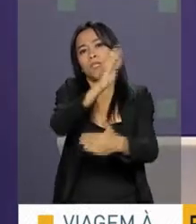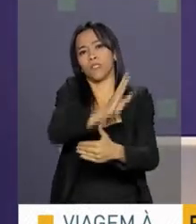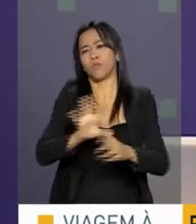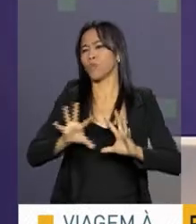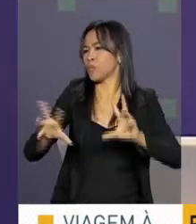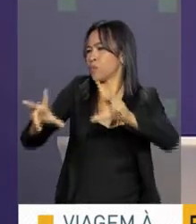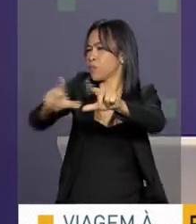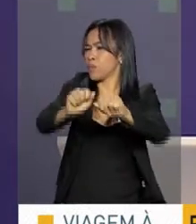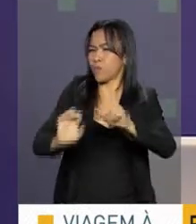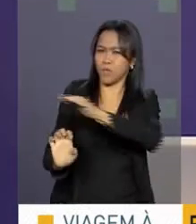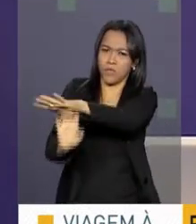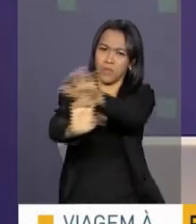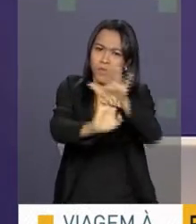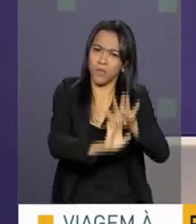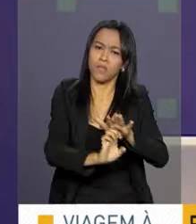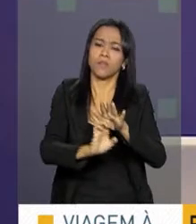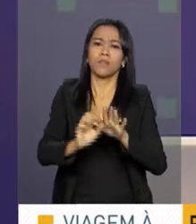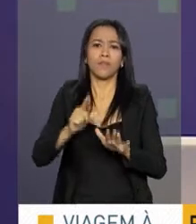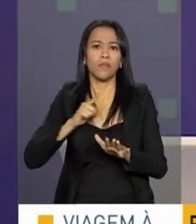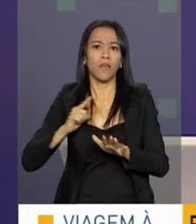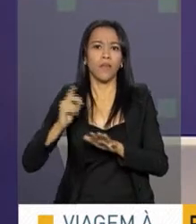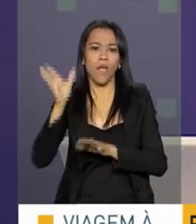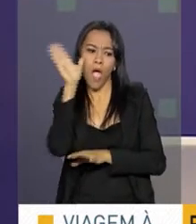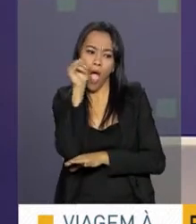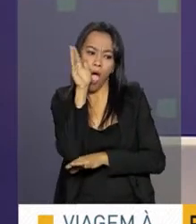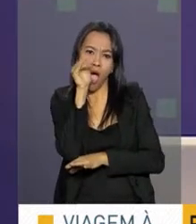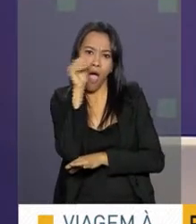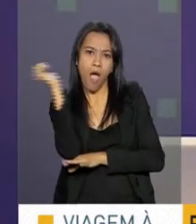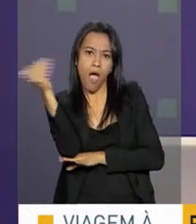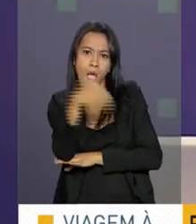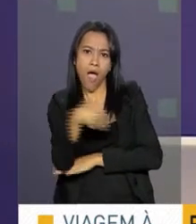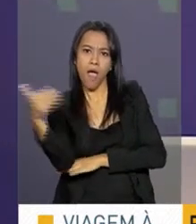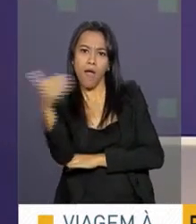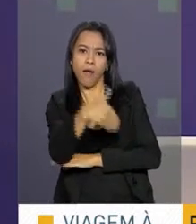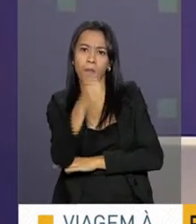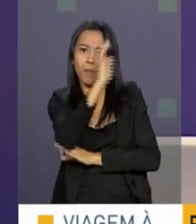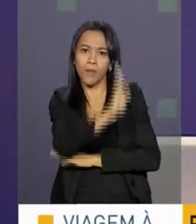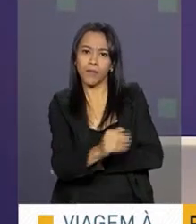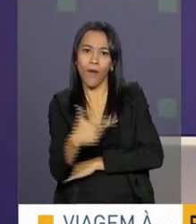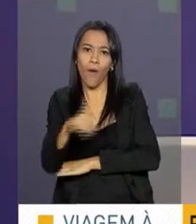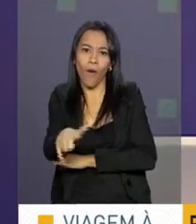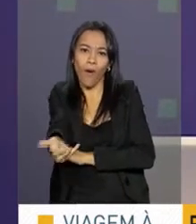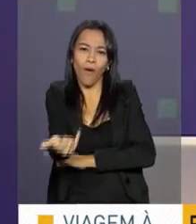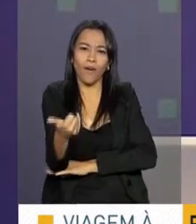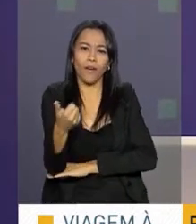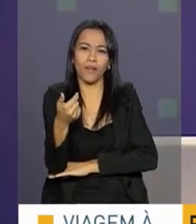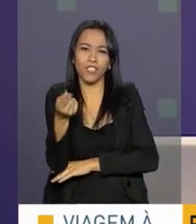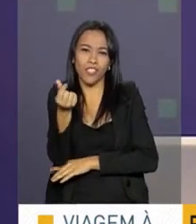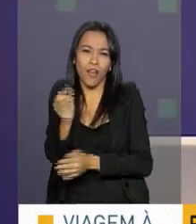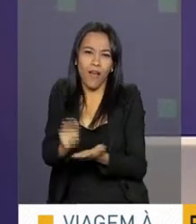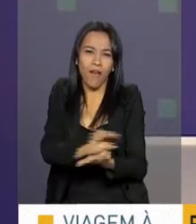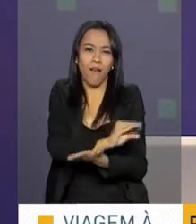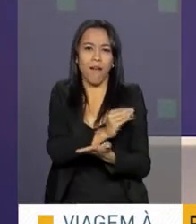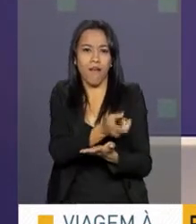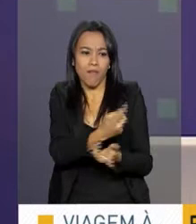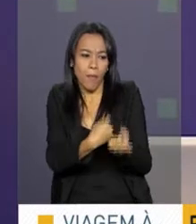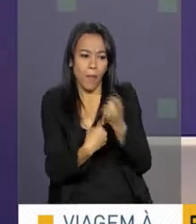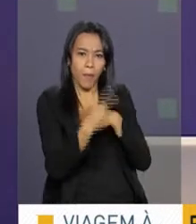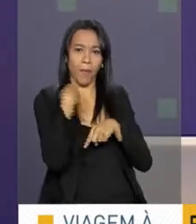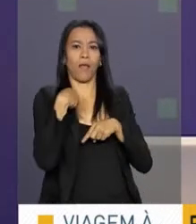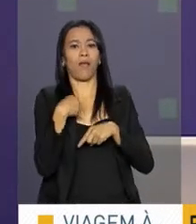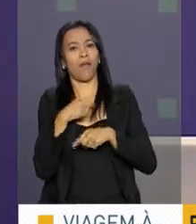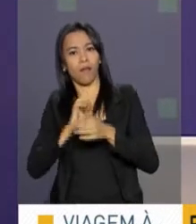que têm buscado o Brasil como destino de investimento, têm encontrado no Brasil uma